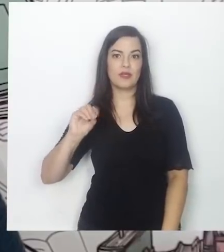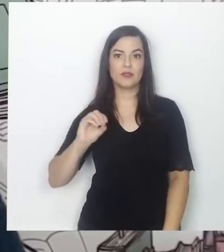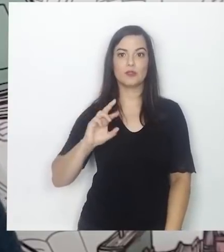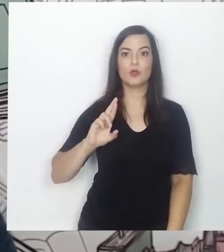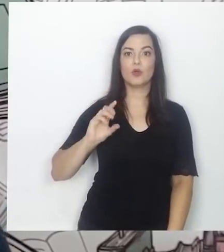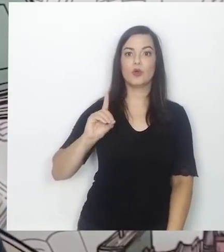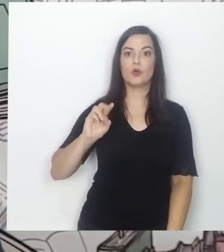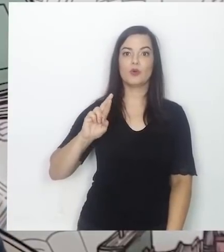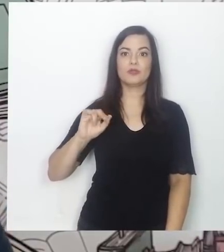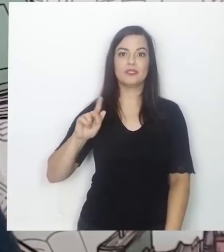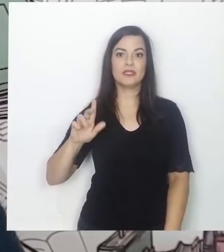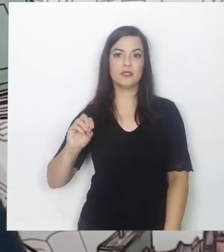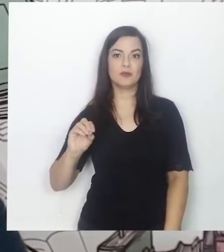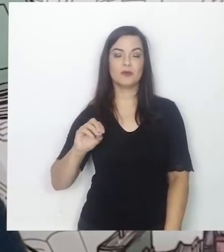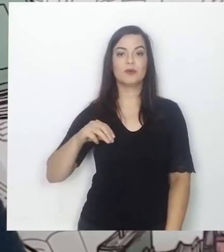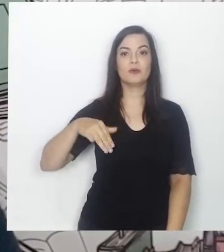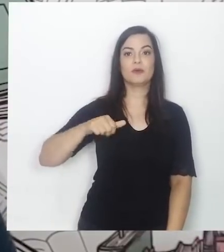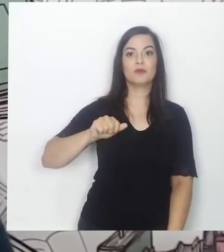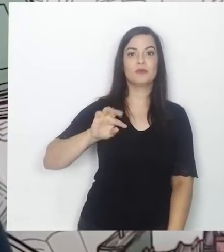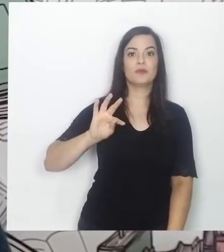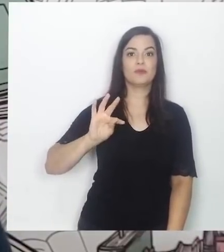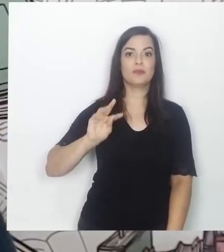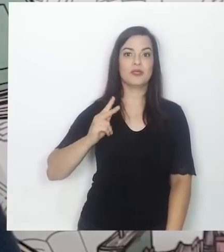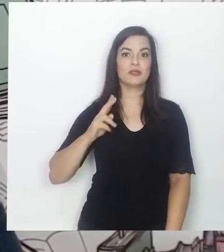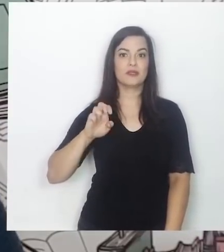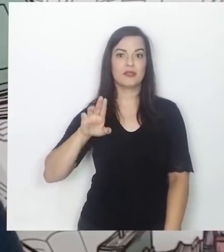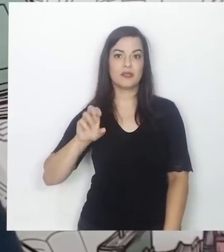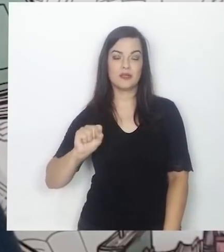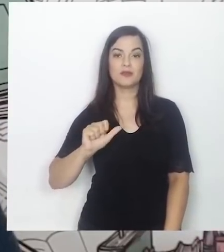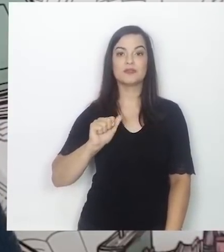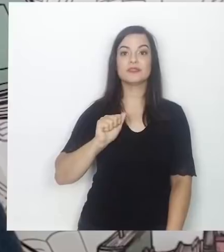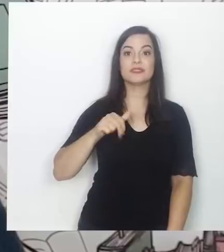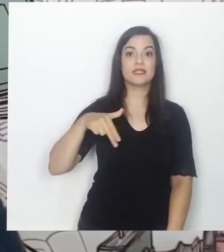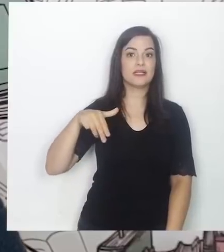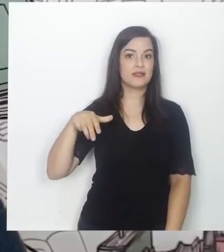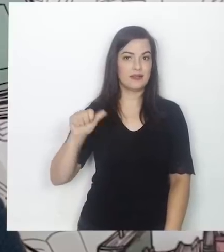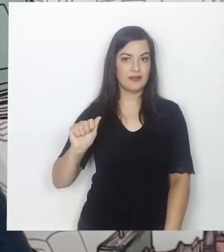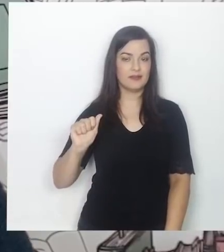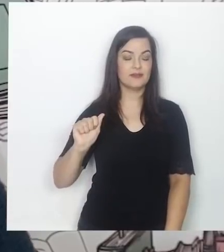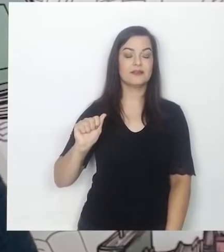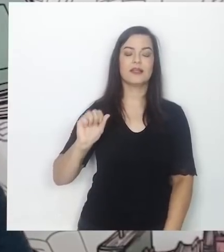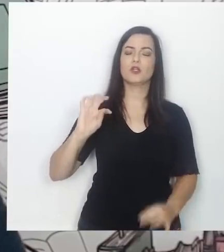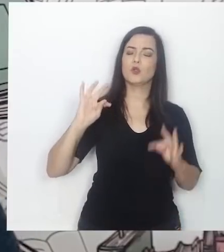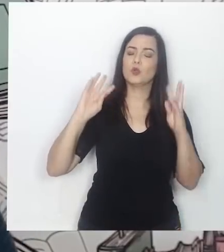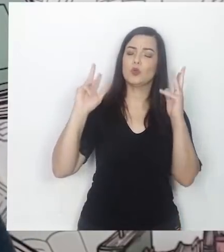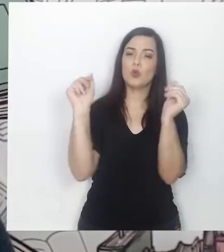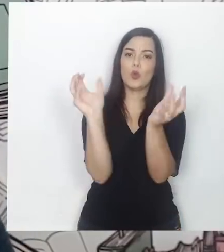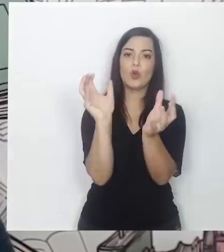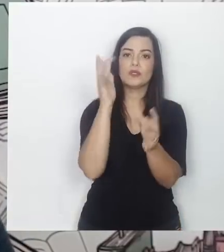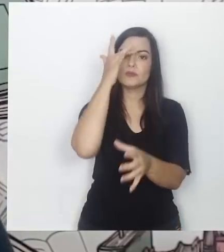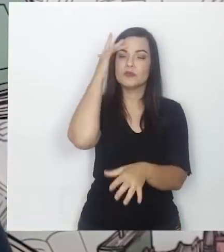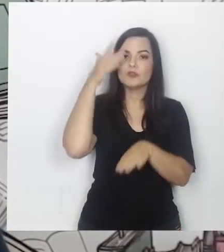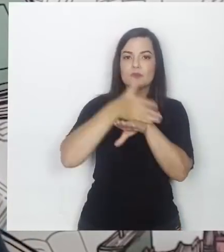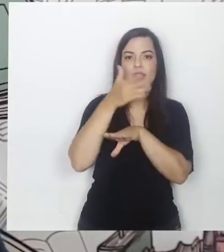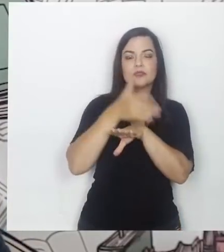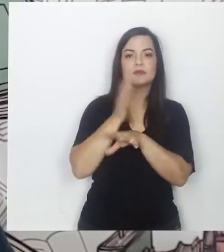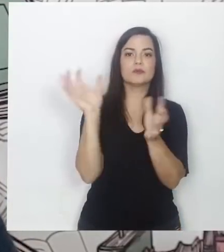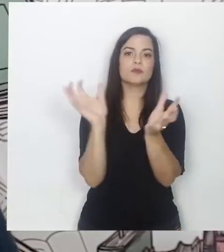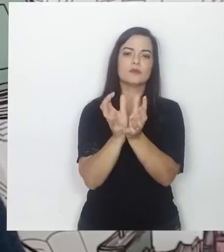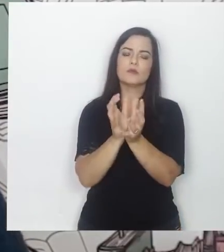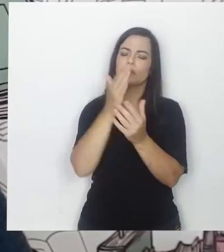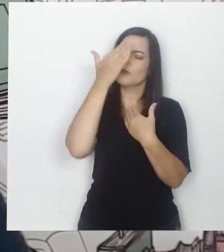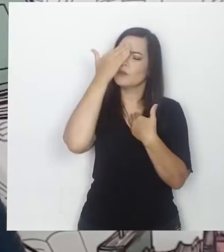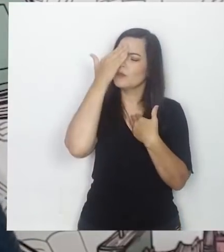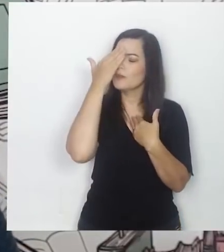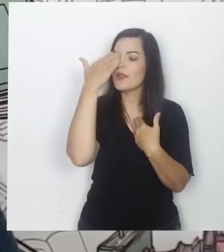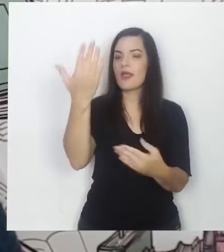Rodrigo, Matheus, Ana Solano e todos os demais membros da equipe, muito obrigada pela parceria e pela dedicação de